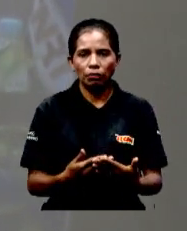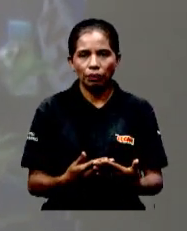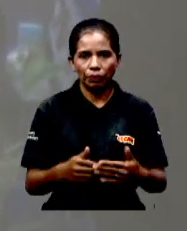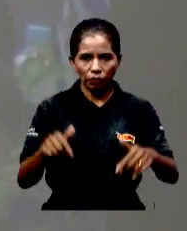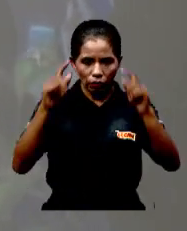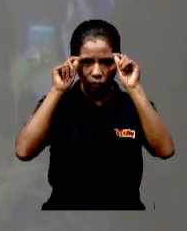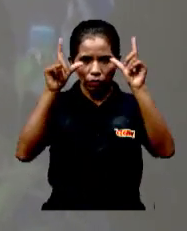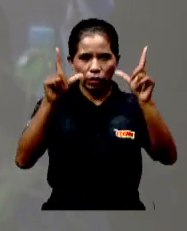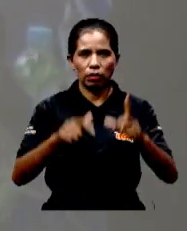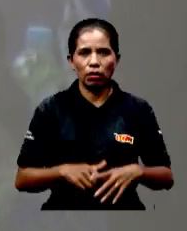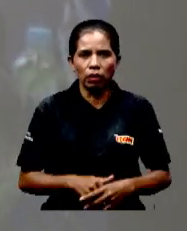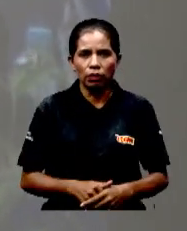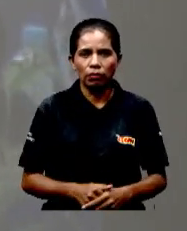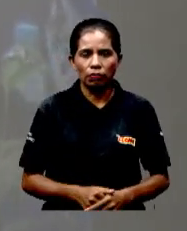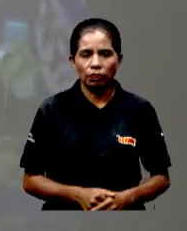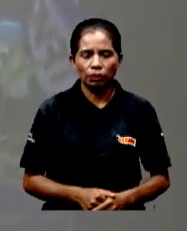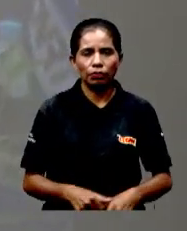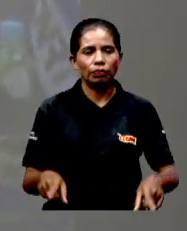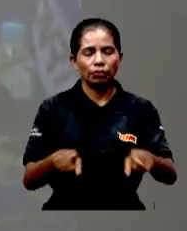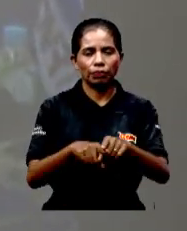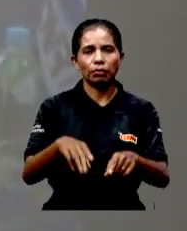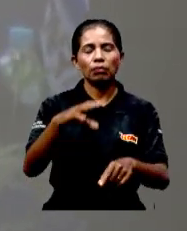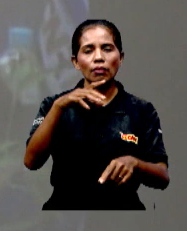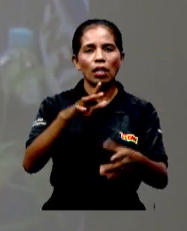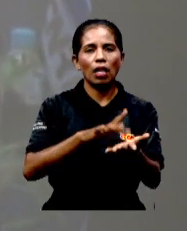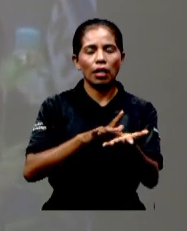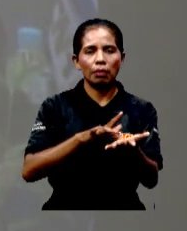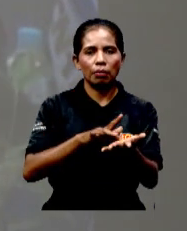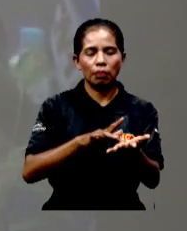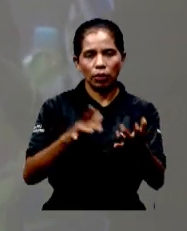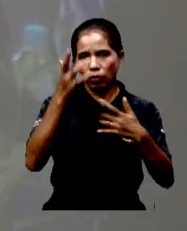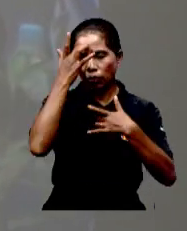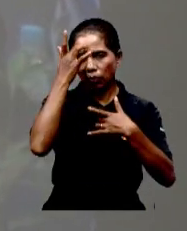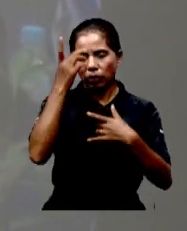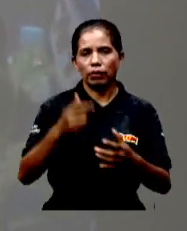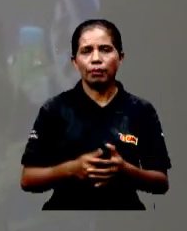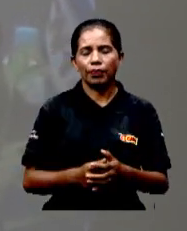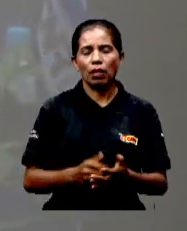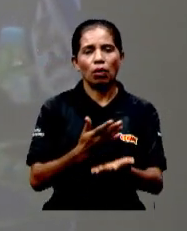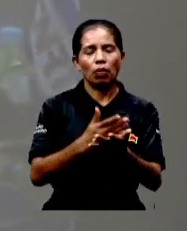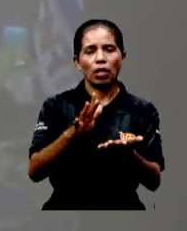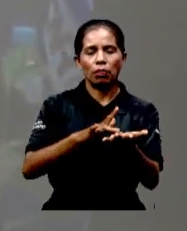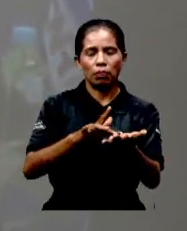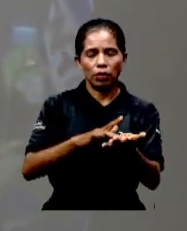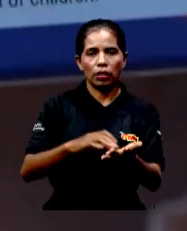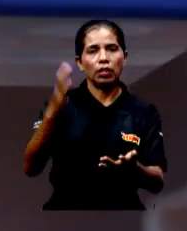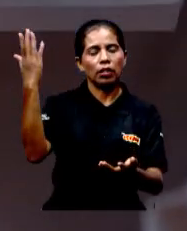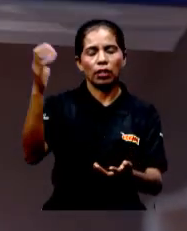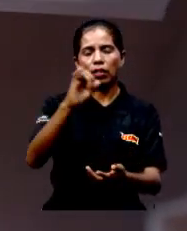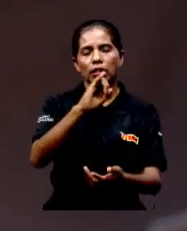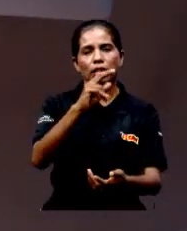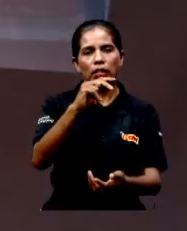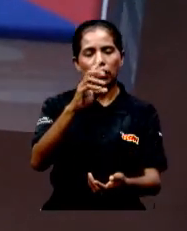Timor-Nyang. Hanya sang paracetamol. Ba compra ai moro ke India. Ba hanya paracetamol dia korne